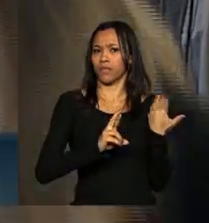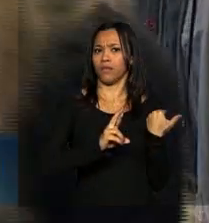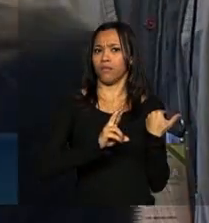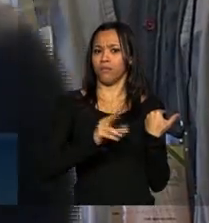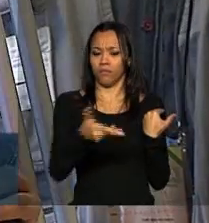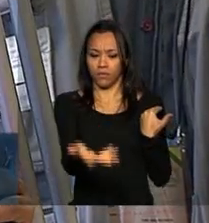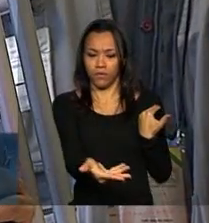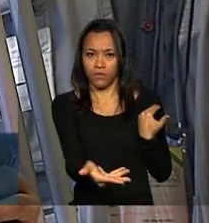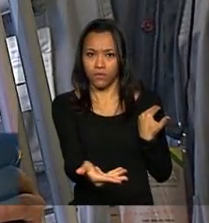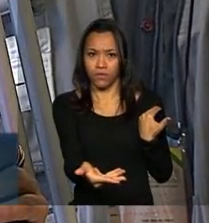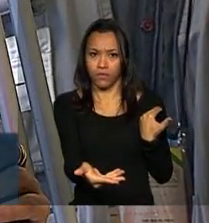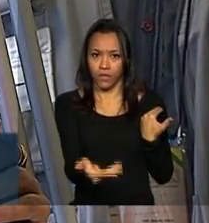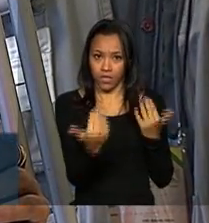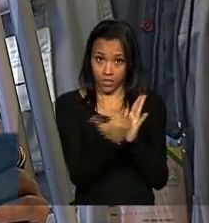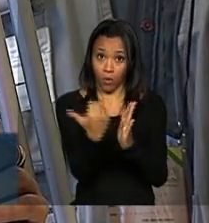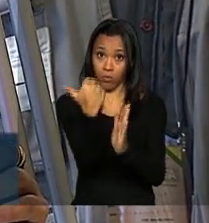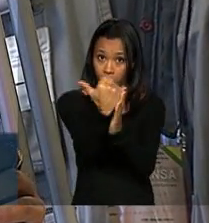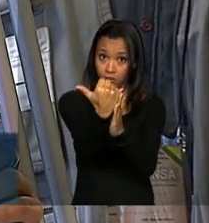esse aumento